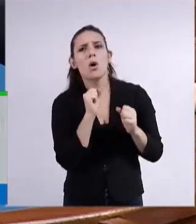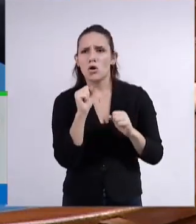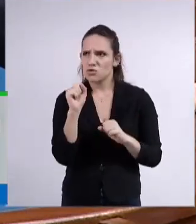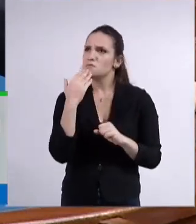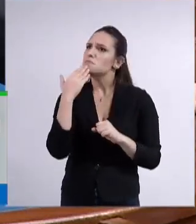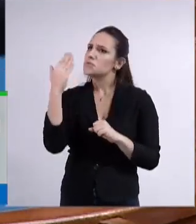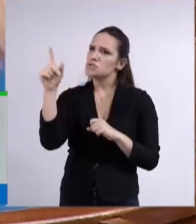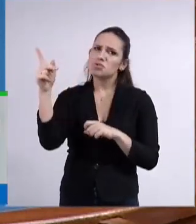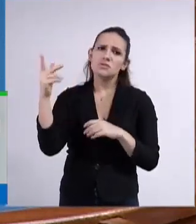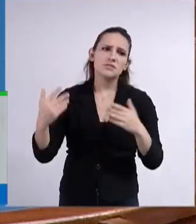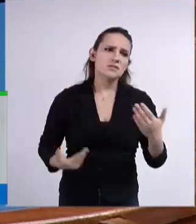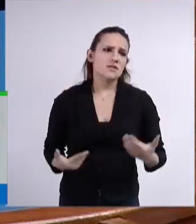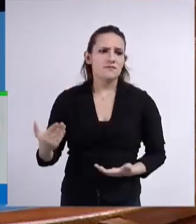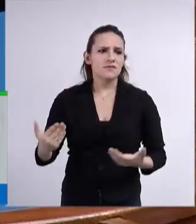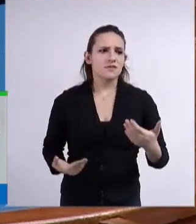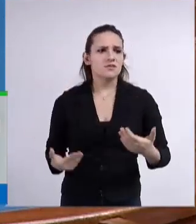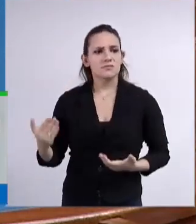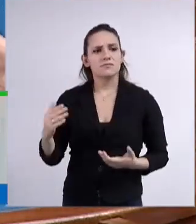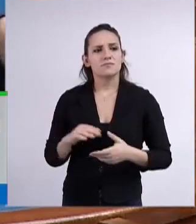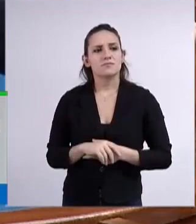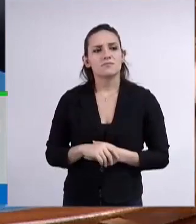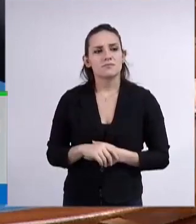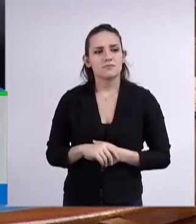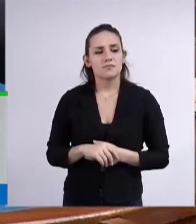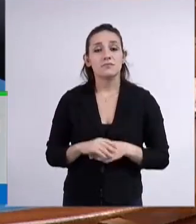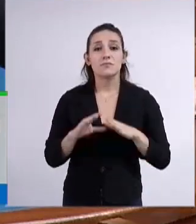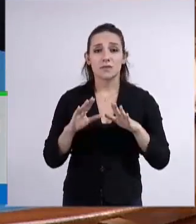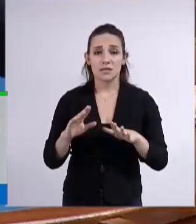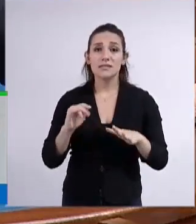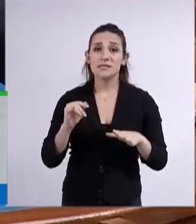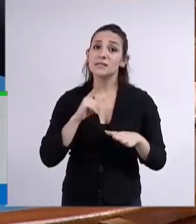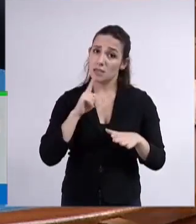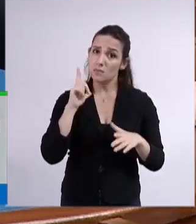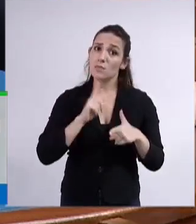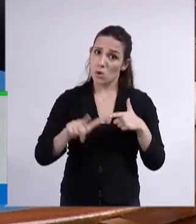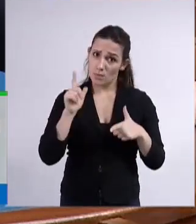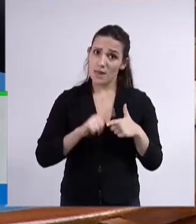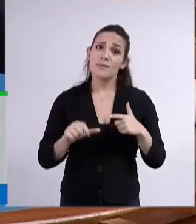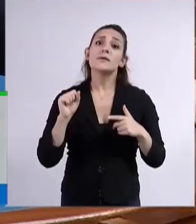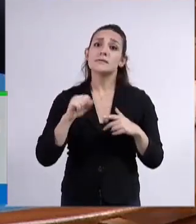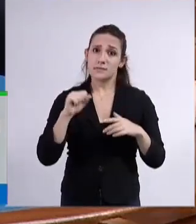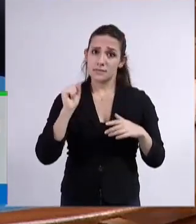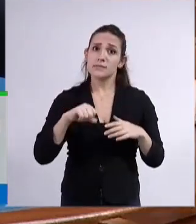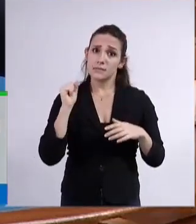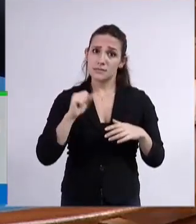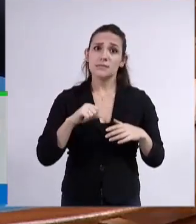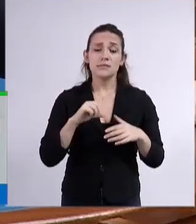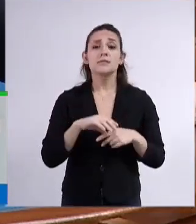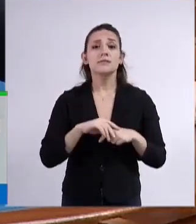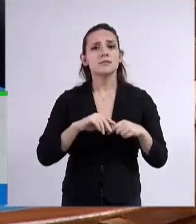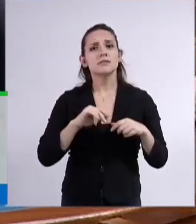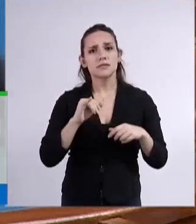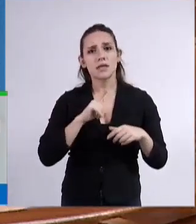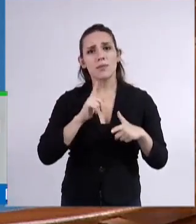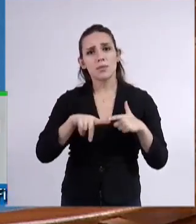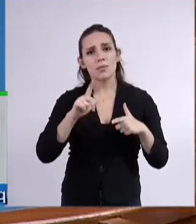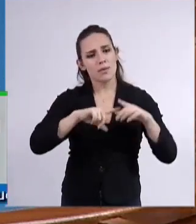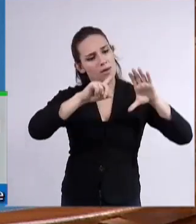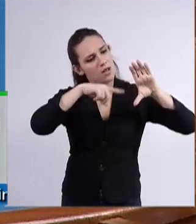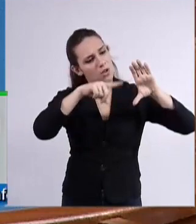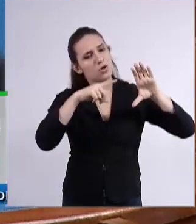responde por esse custo. Se o relógio não tiver problema, o consumidor arca com esse valor.